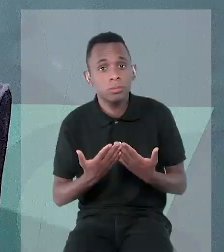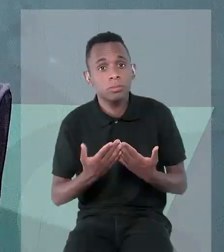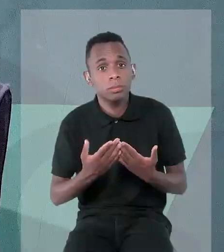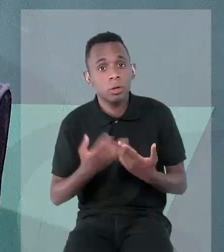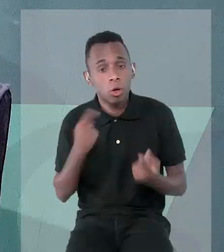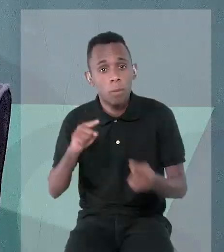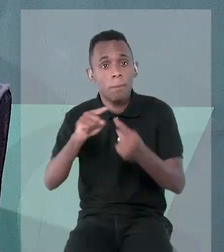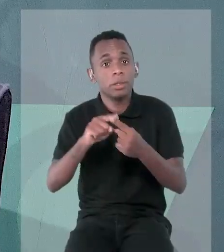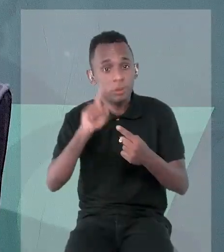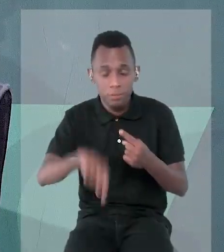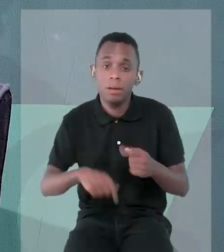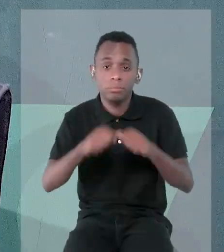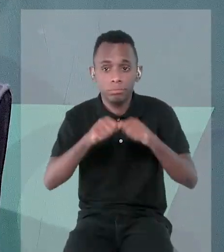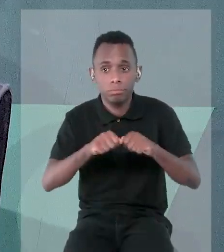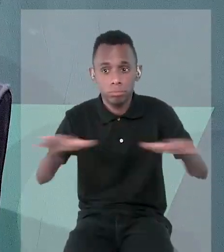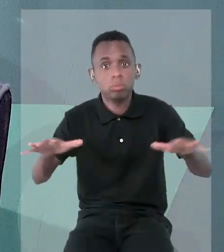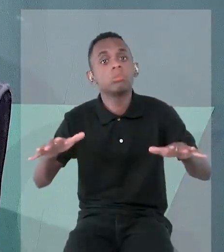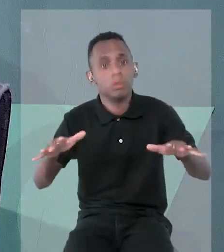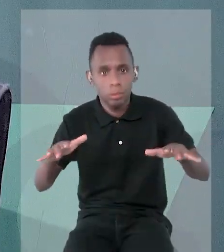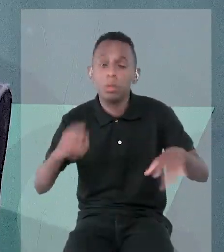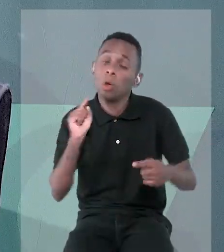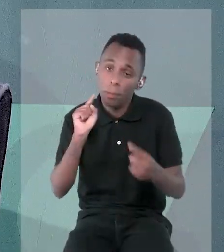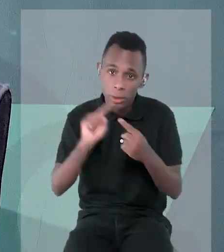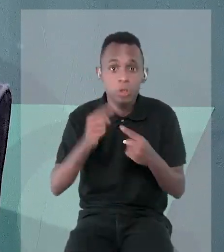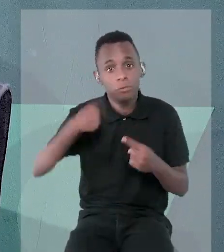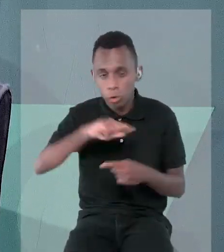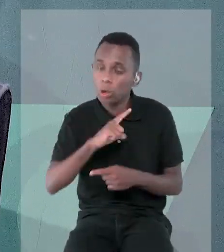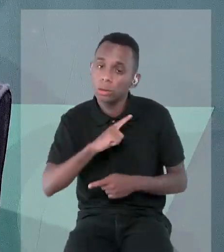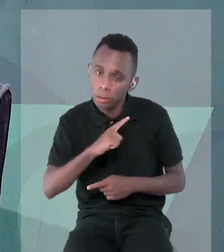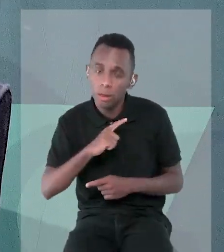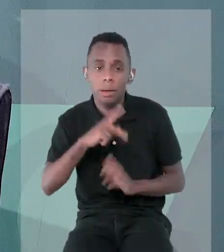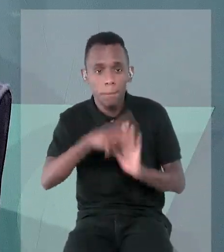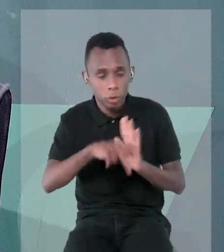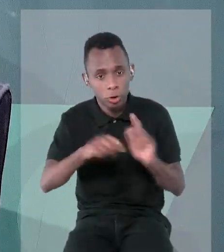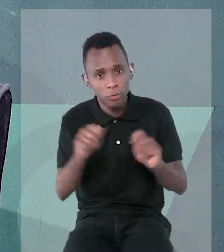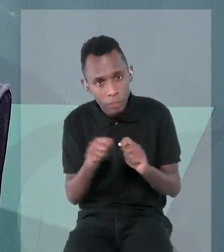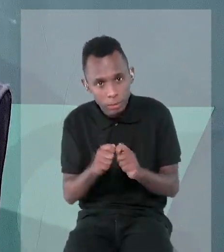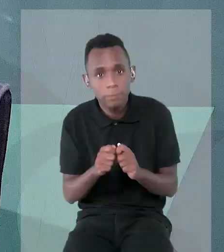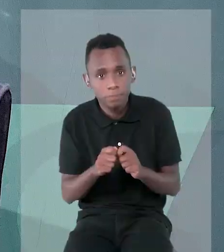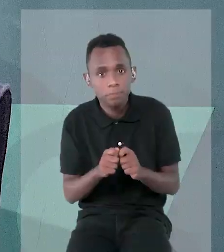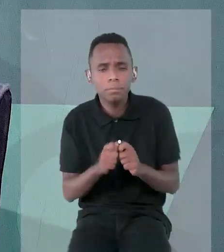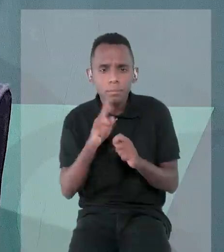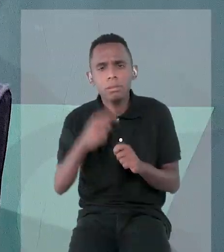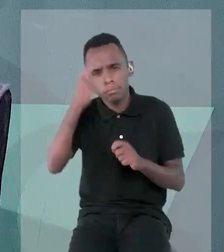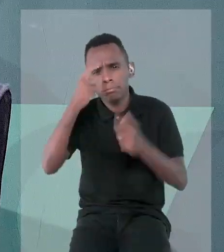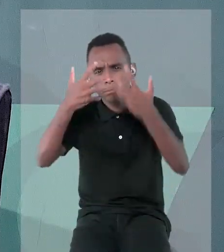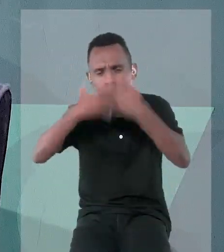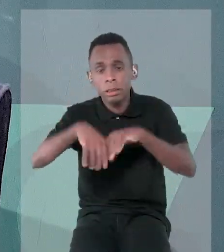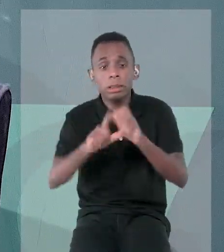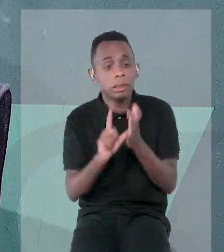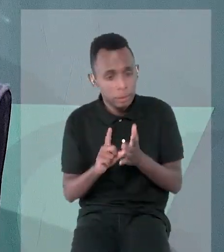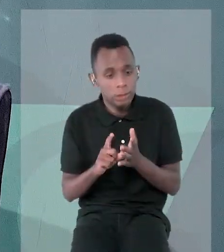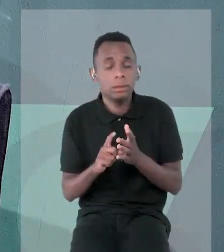ele visa a ser replicado. Então, é com esse intuito que a gente está fazendo ele, né? Então, a gente está fazendo ele de uma forma muito racional, na